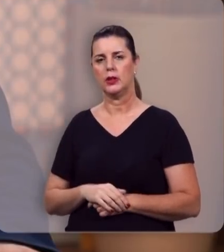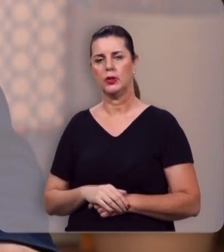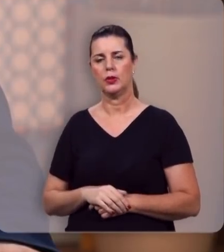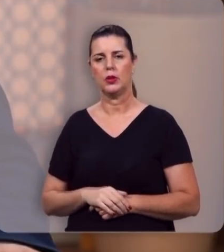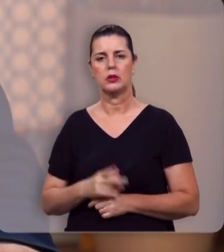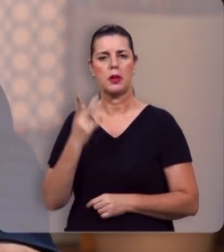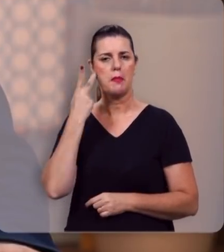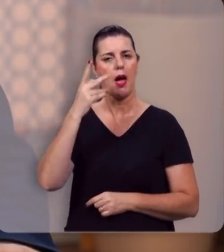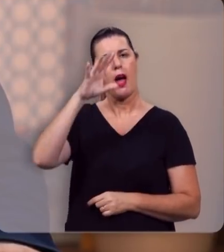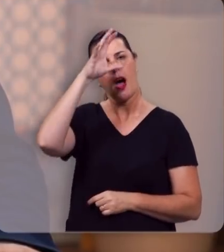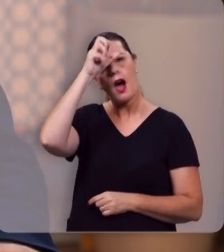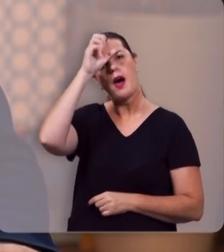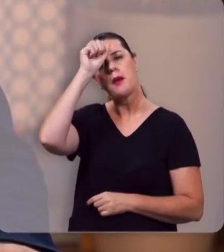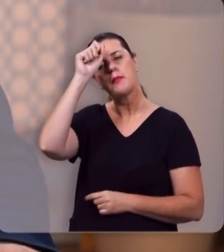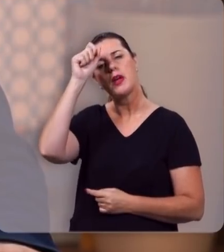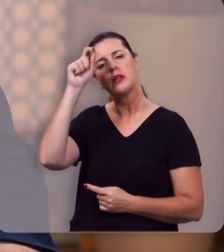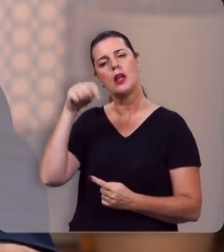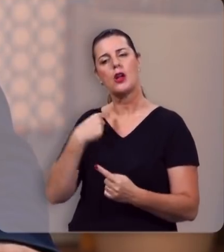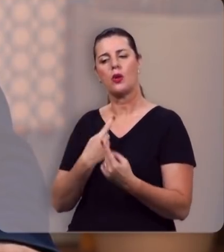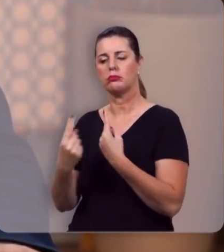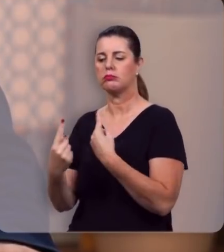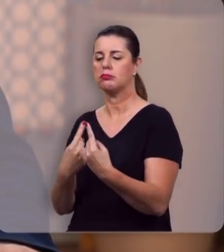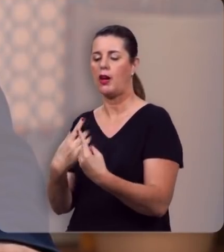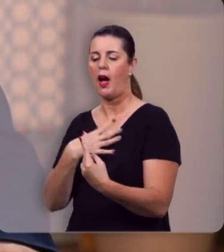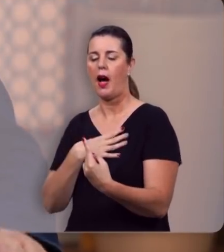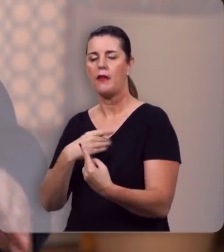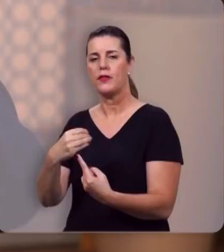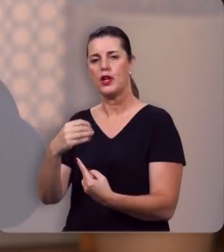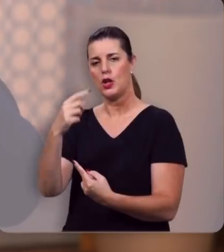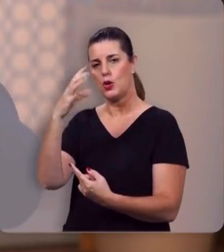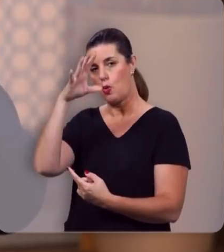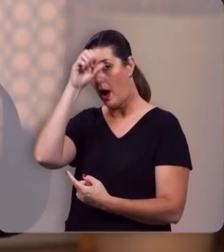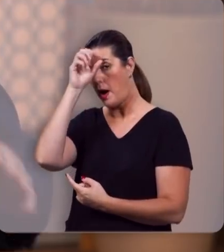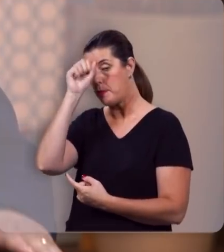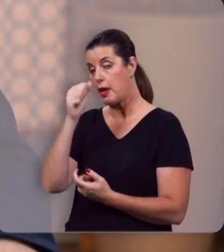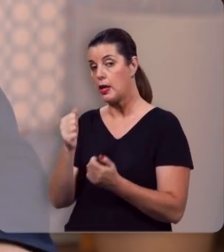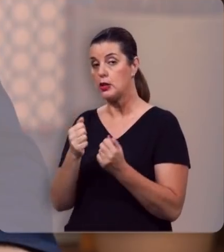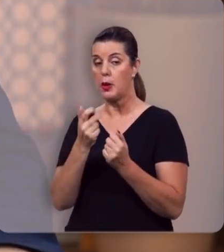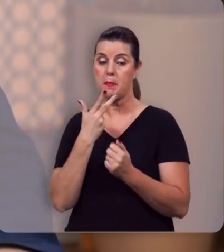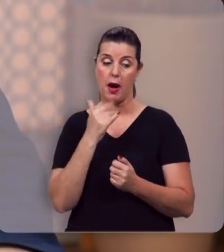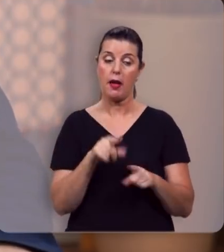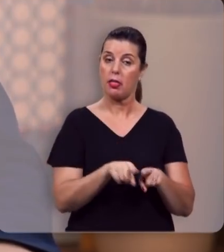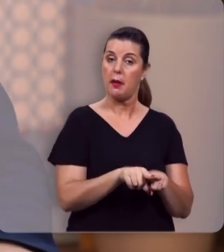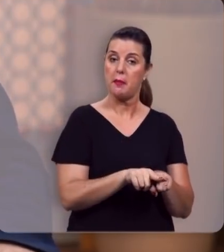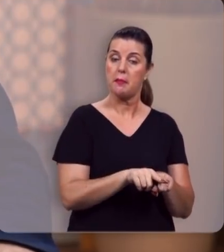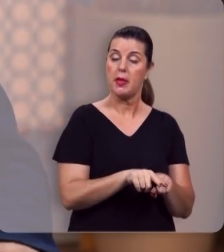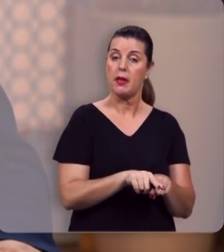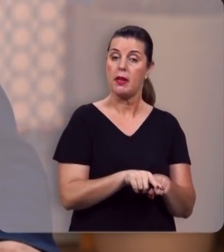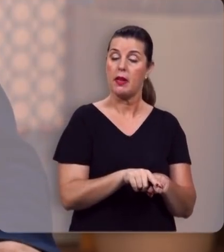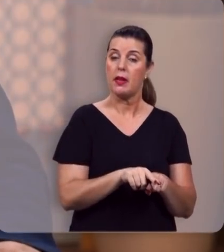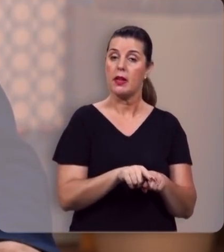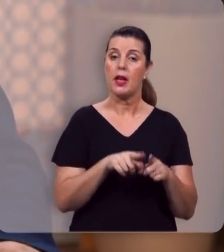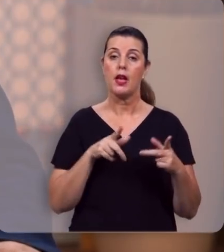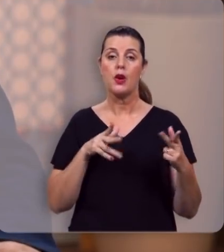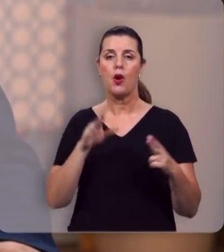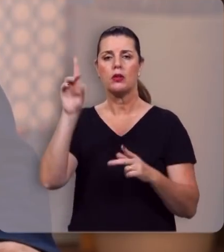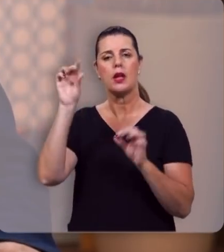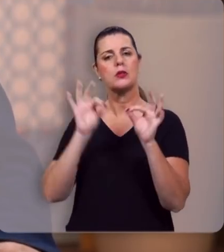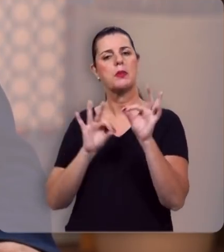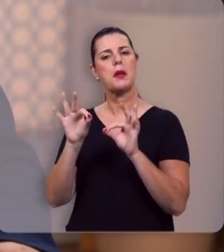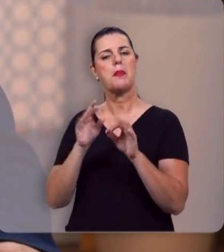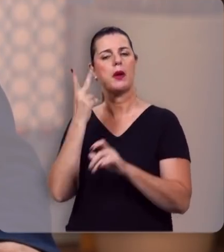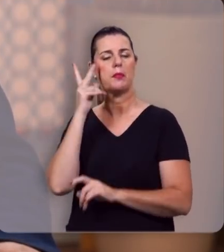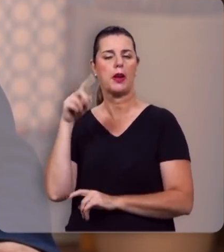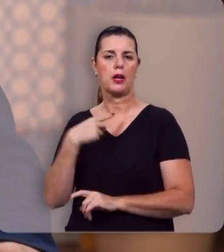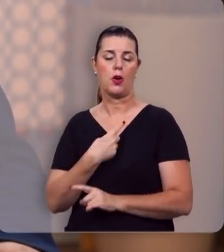que aprendamos a nos relacionar com os nossos filhos e com os nossos pais de acordo com aquilo que Deus preparou para nós,